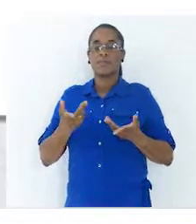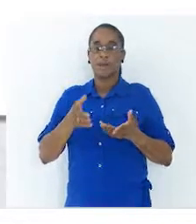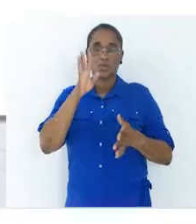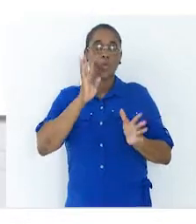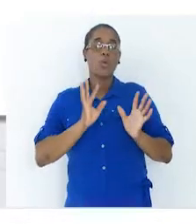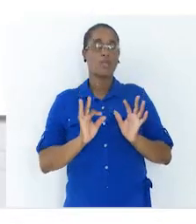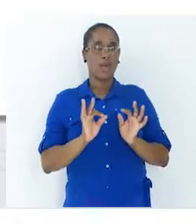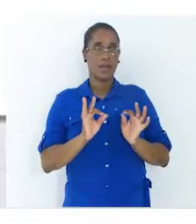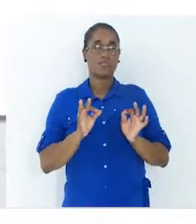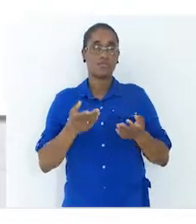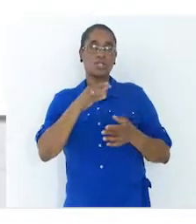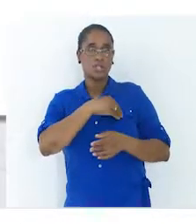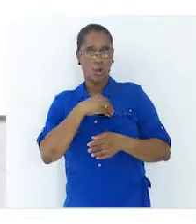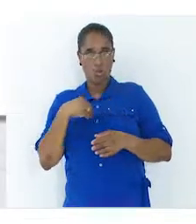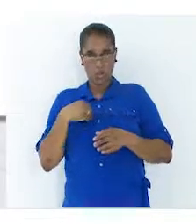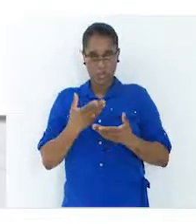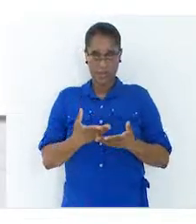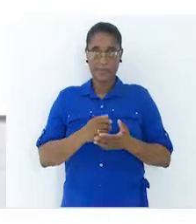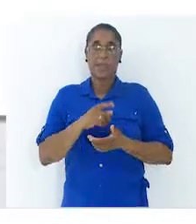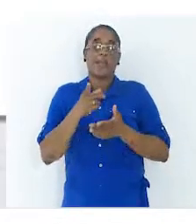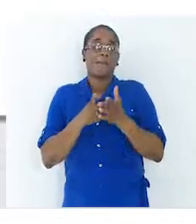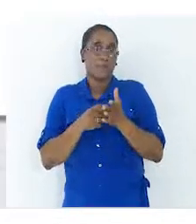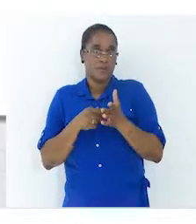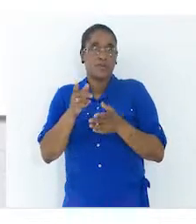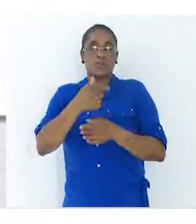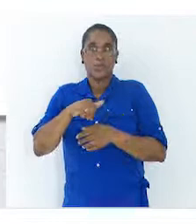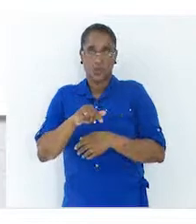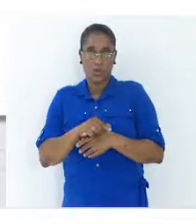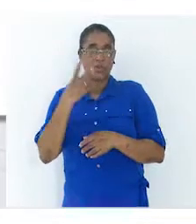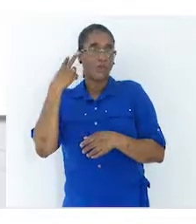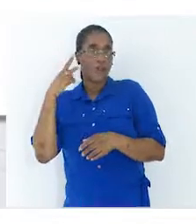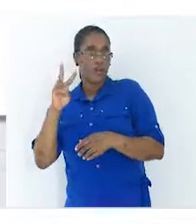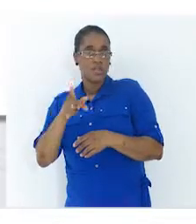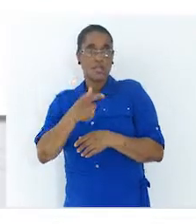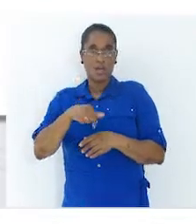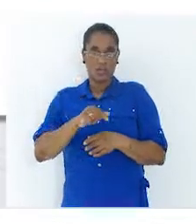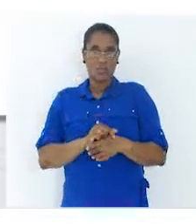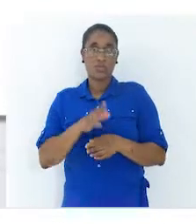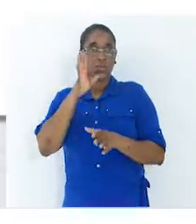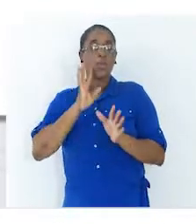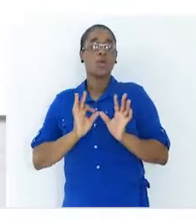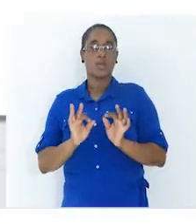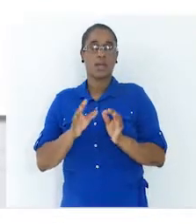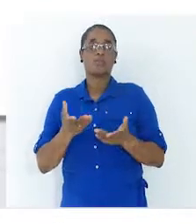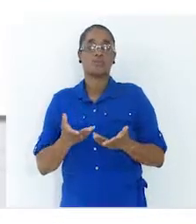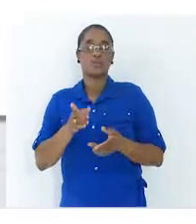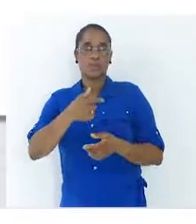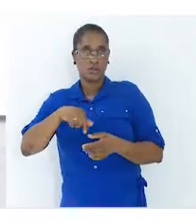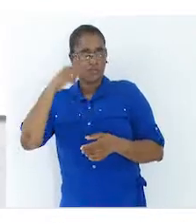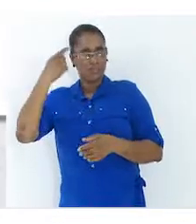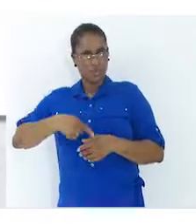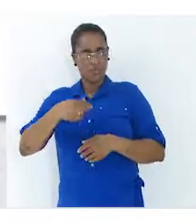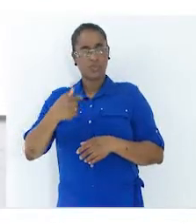cuidados da saúde. É preciso nós valorizarmos os cuidados que nós devemos